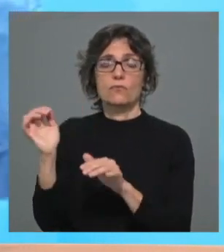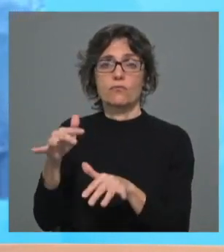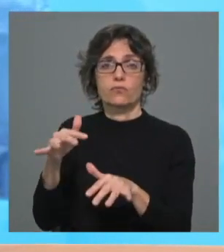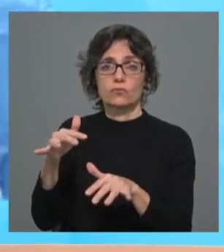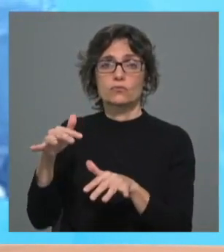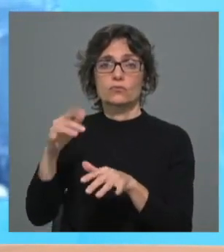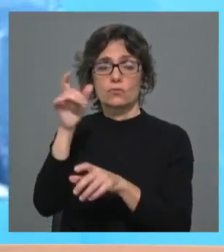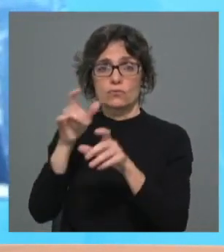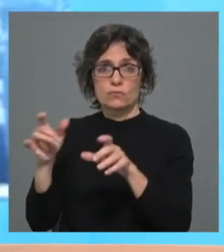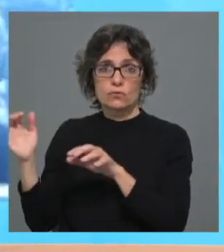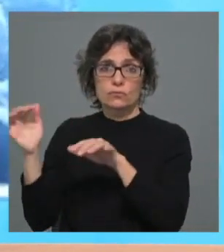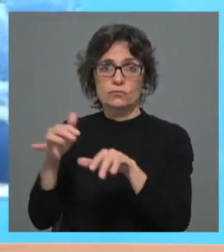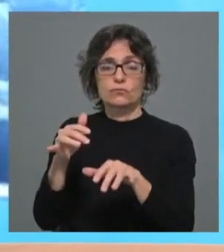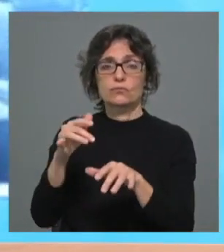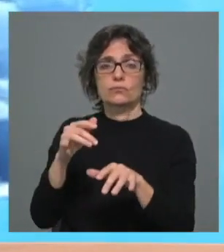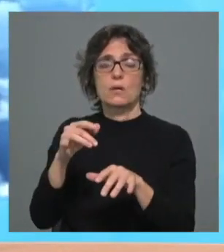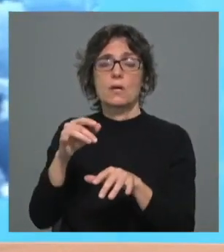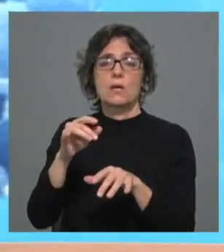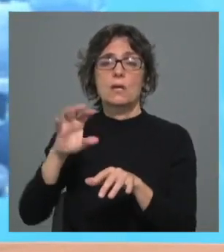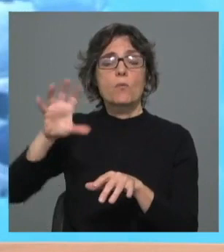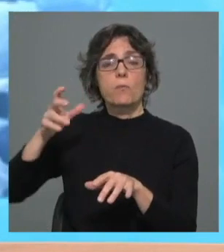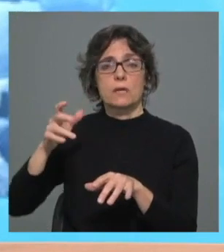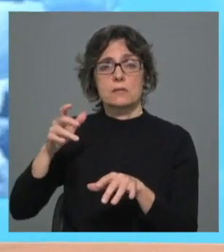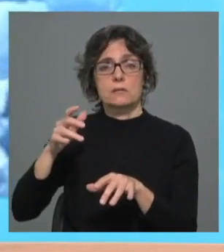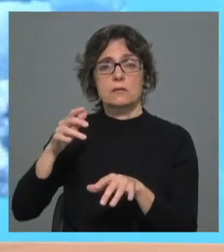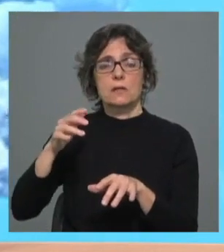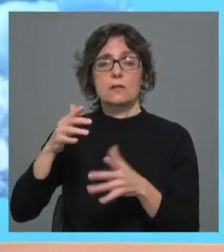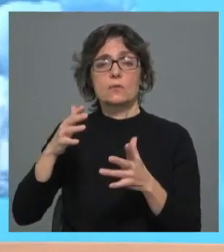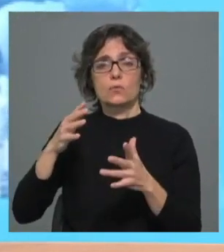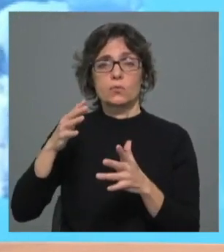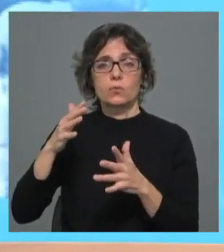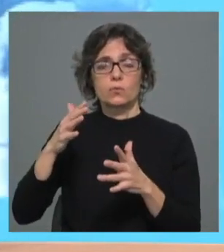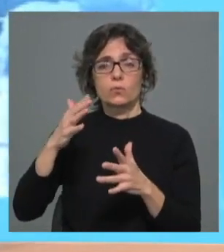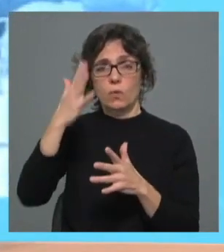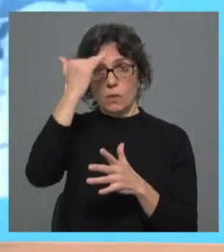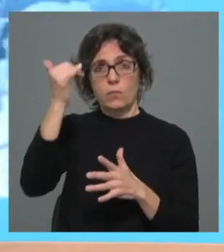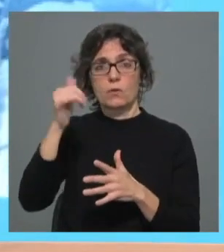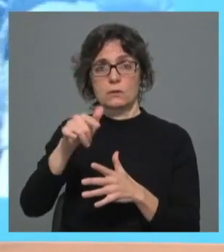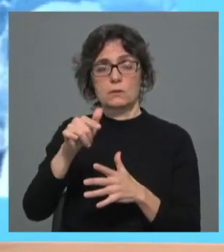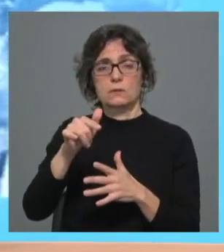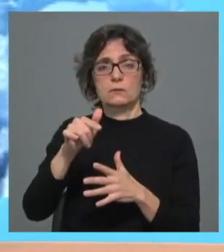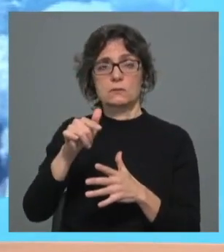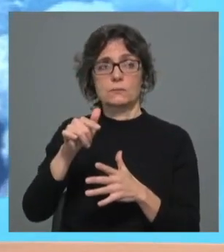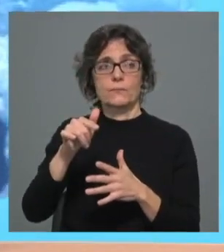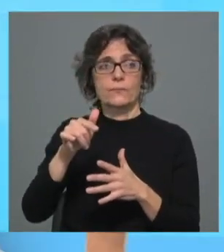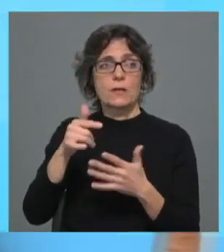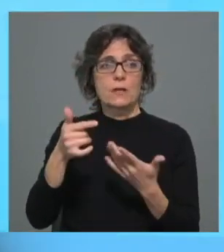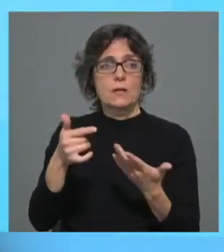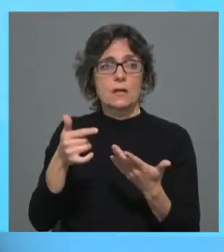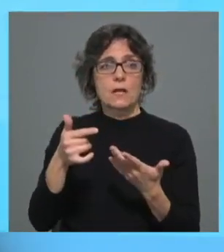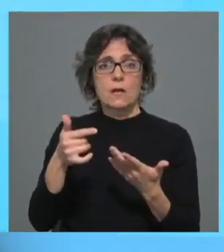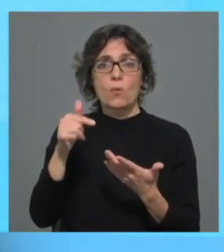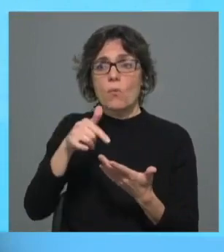na cidade de Lisboa de timorenses por exemplo e hoje em dia as coisas fluem de um lado